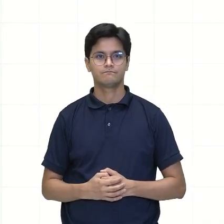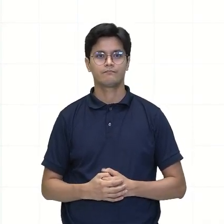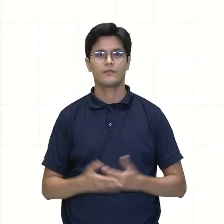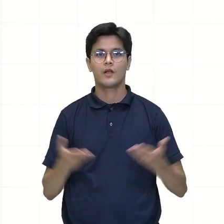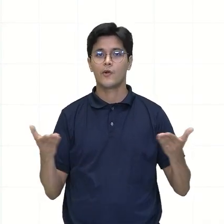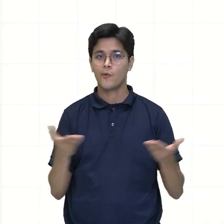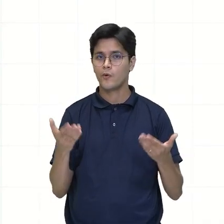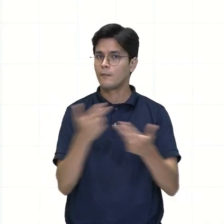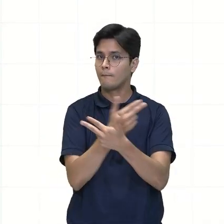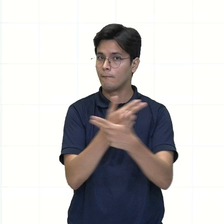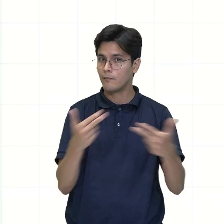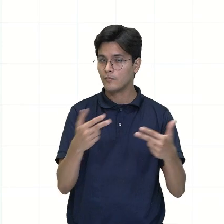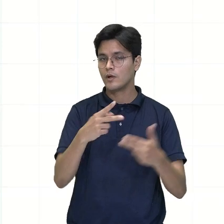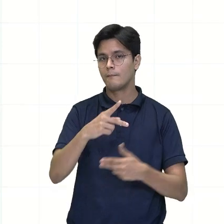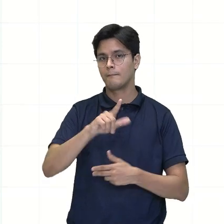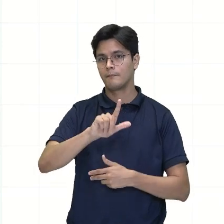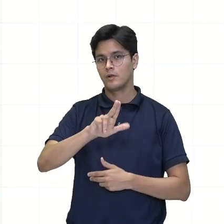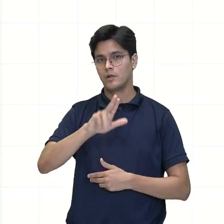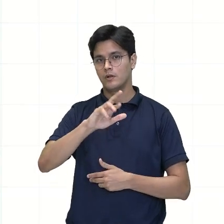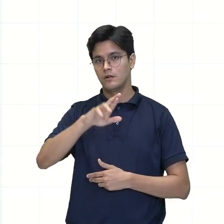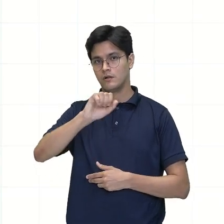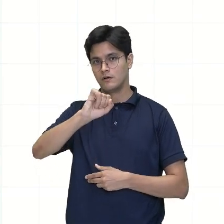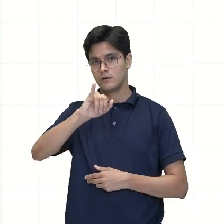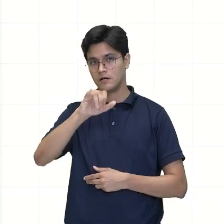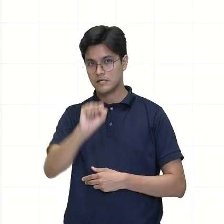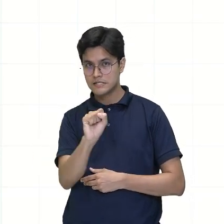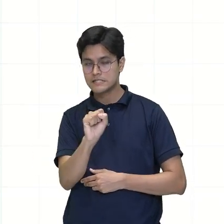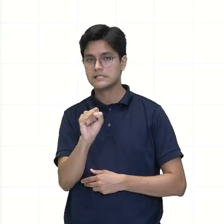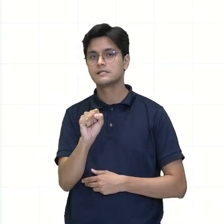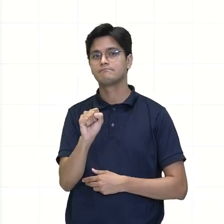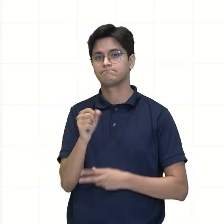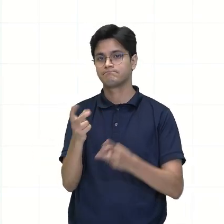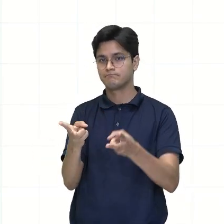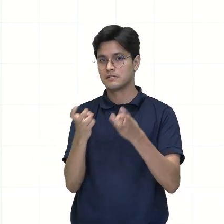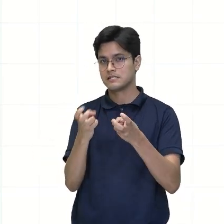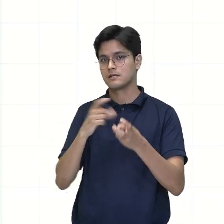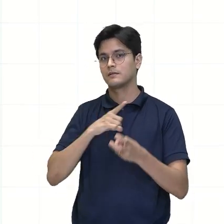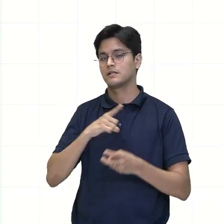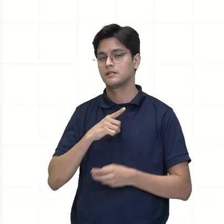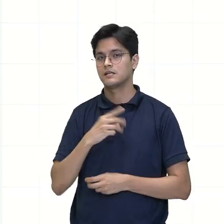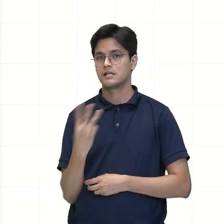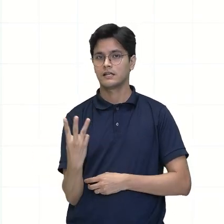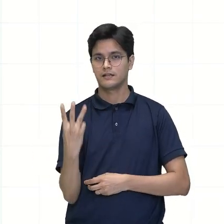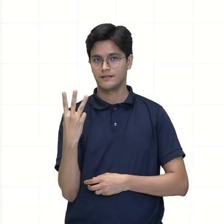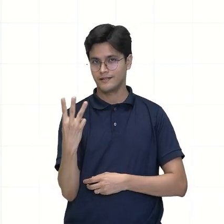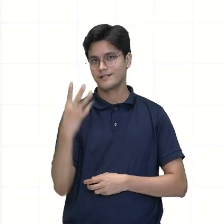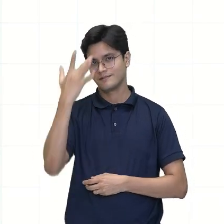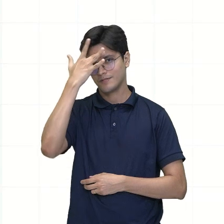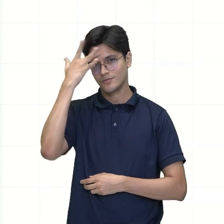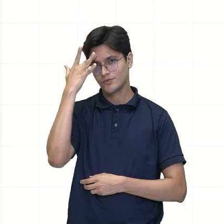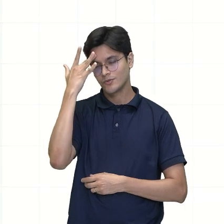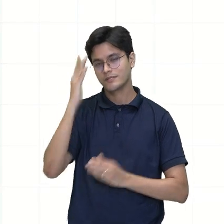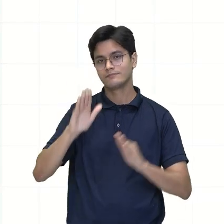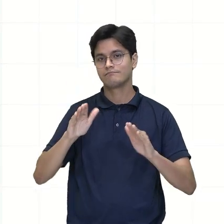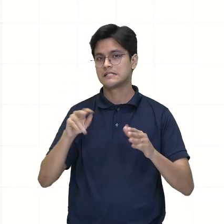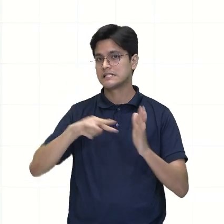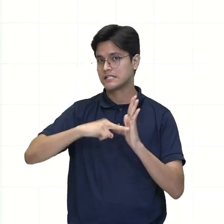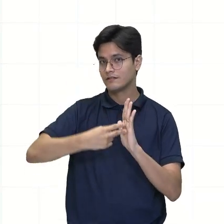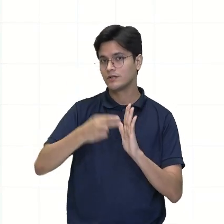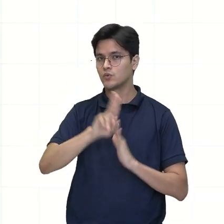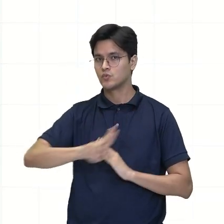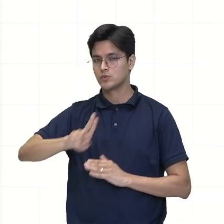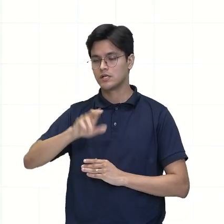Plurais. Vejam que eu tenho 3 pessoas. Isso quer dizer que eu vou usar o are. Vamos lá. What are they